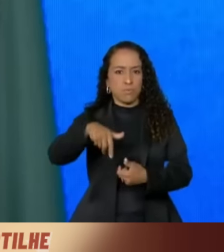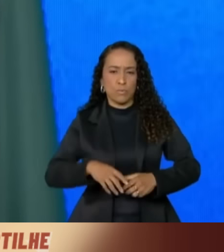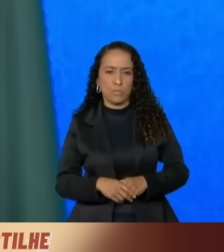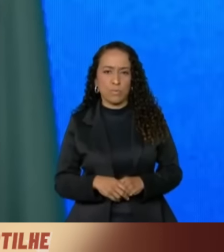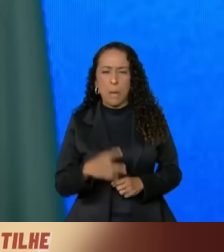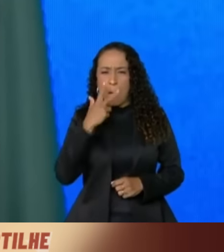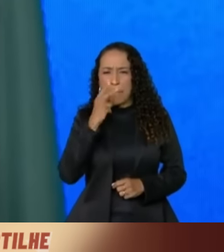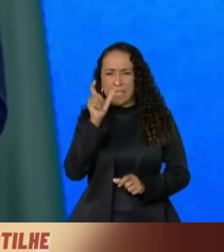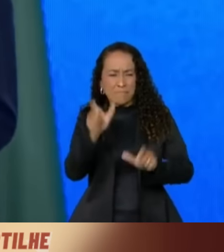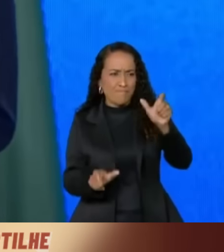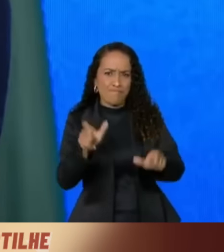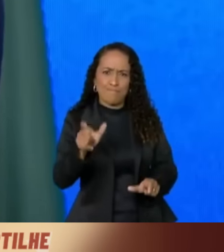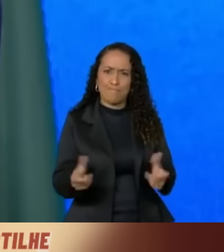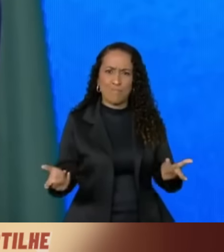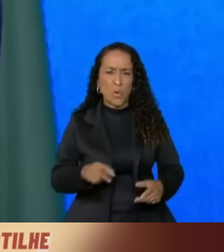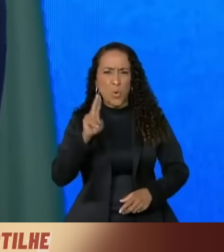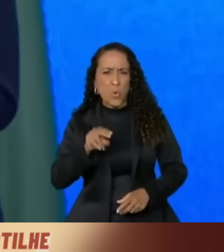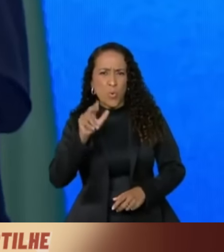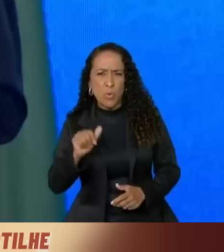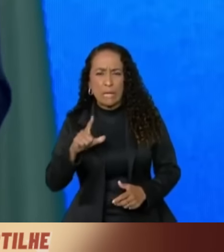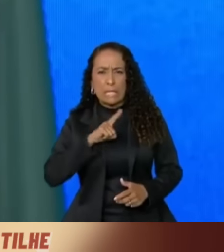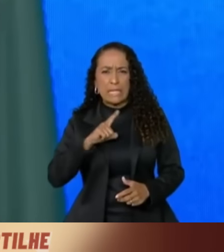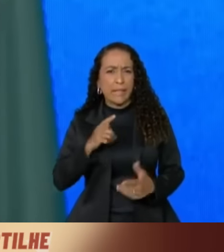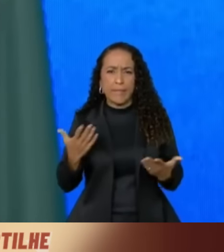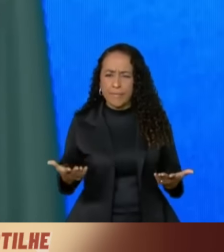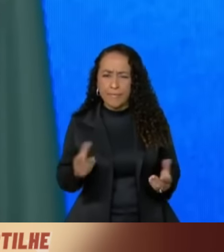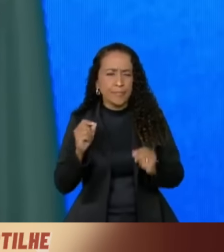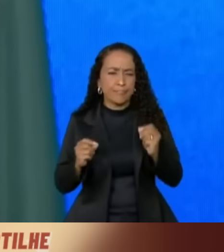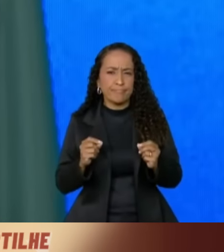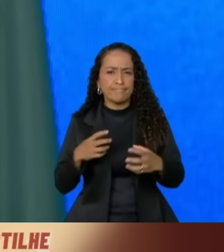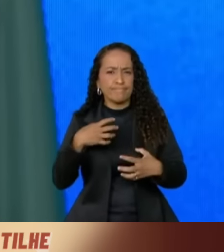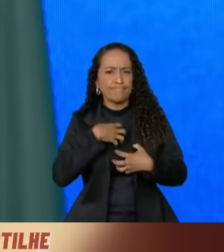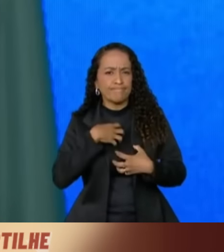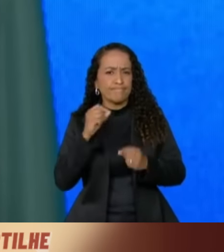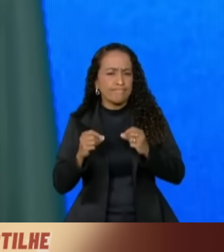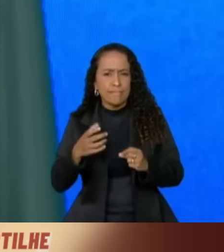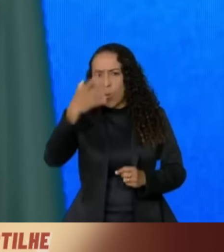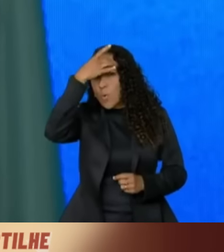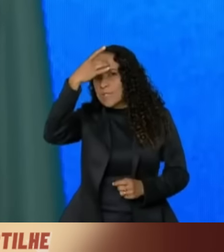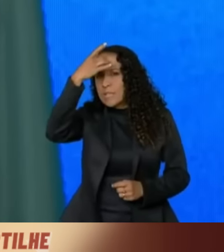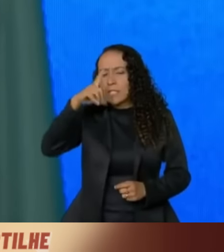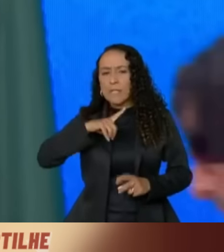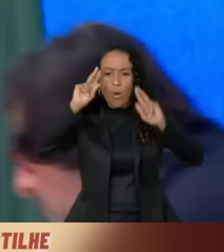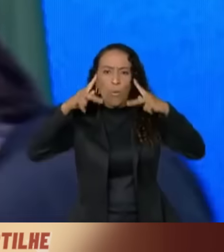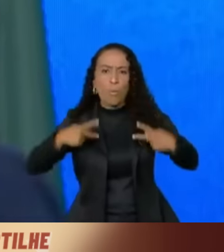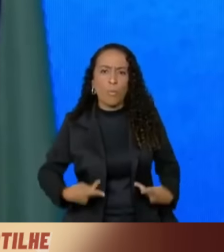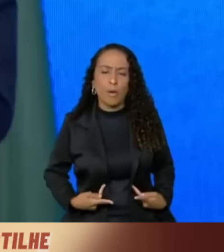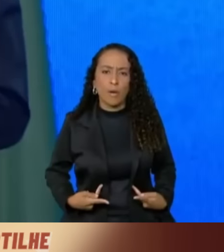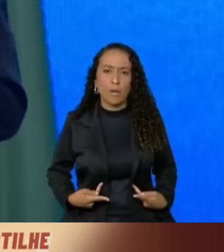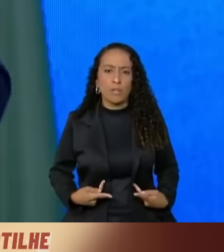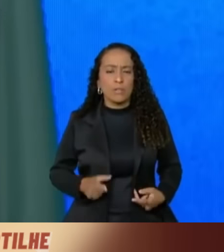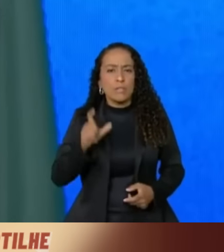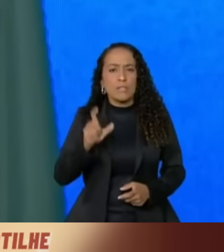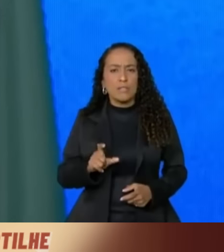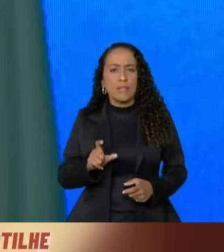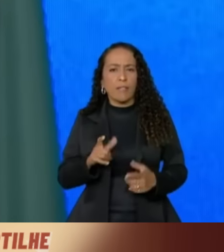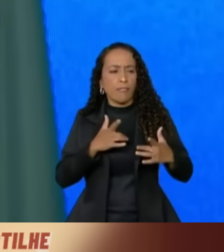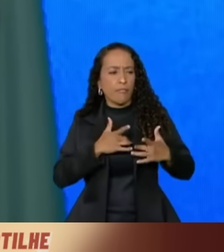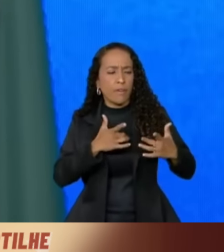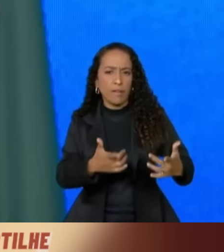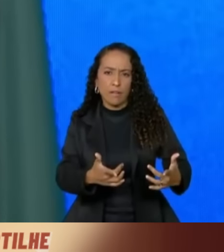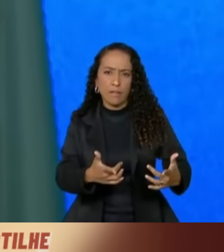Me parece que essa gente nunca teve sequer a sensatez de ser um pouco humanista, de ser um pouco